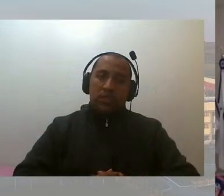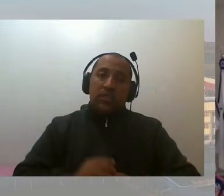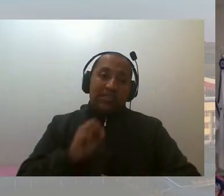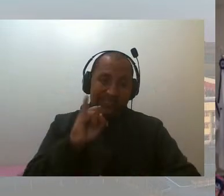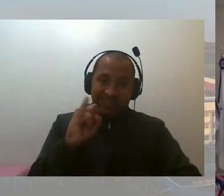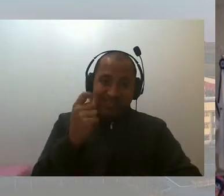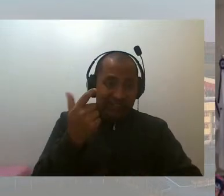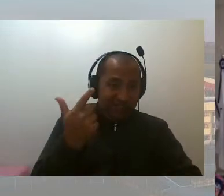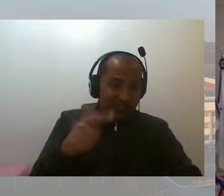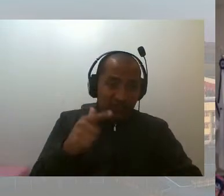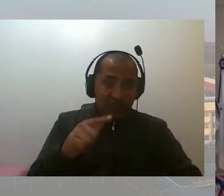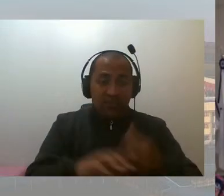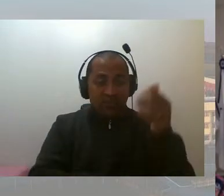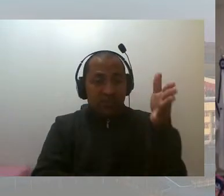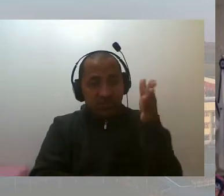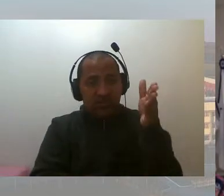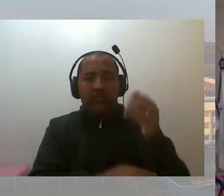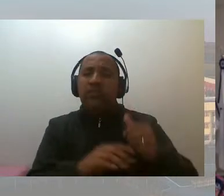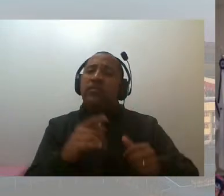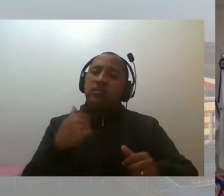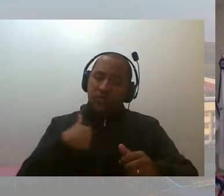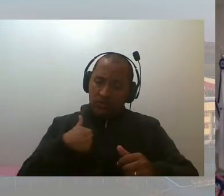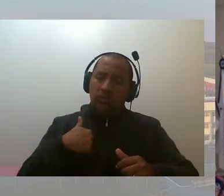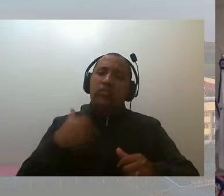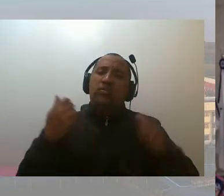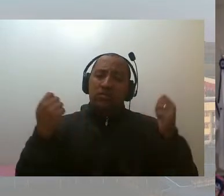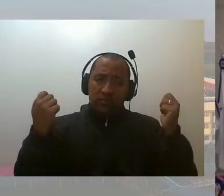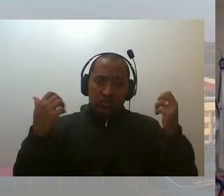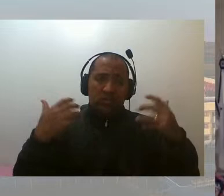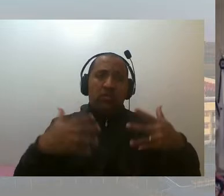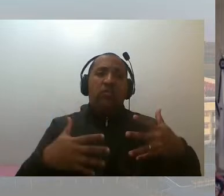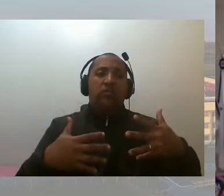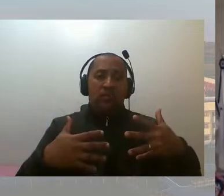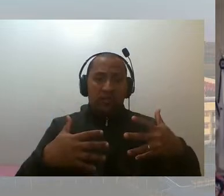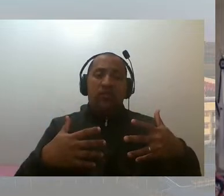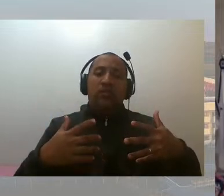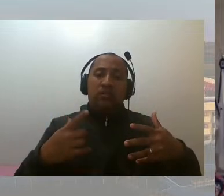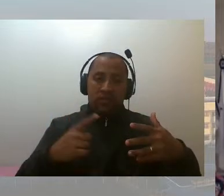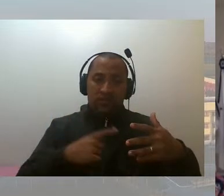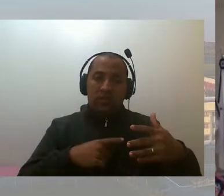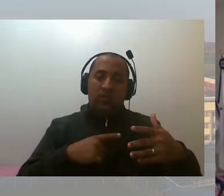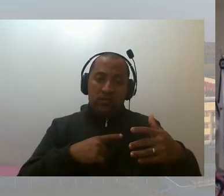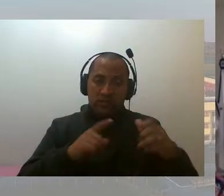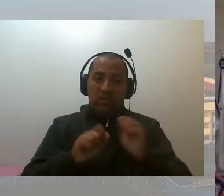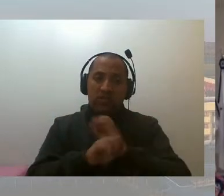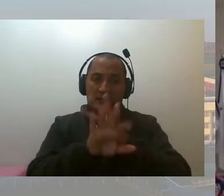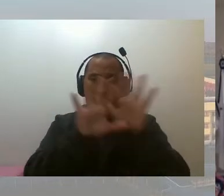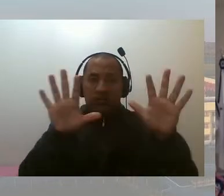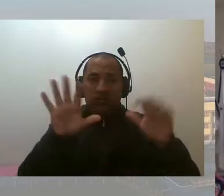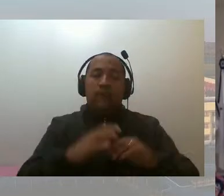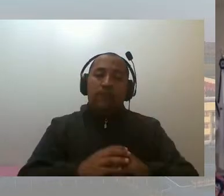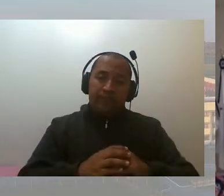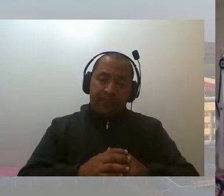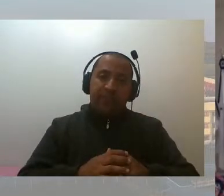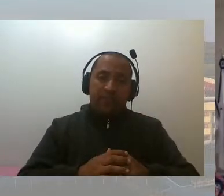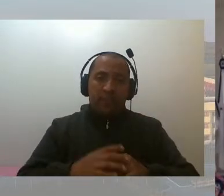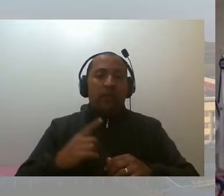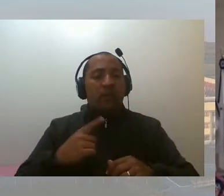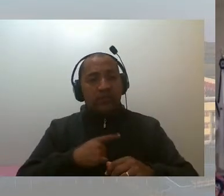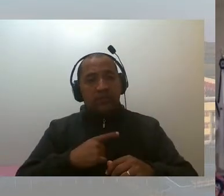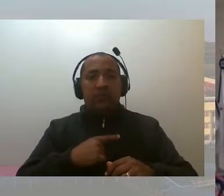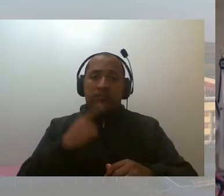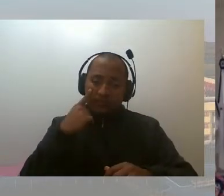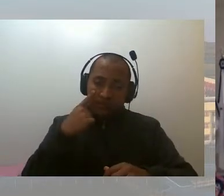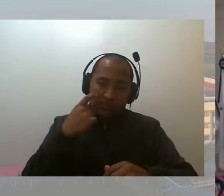têm condição, já saliento a importância de eu estar deixando isso claro aqui, porque temos